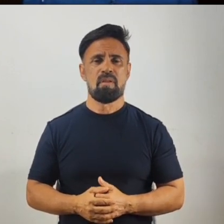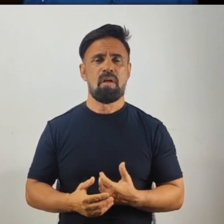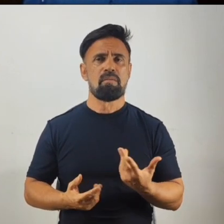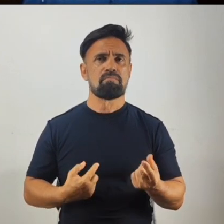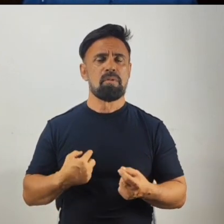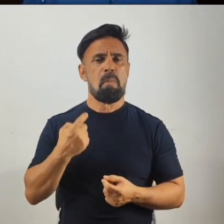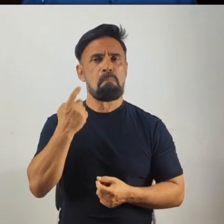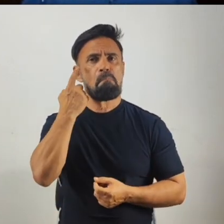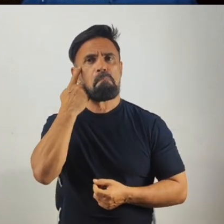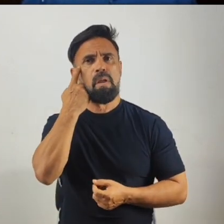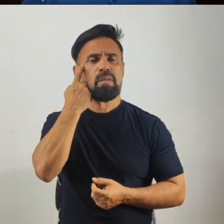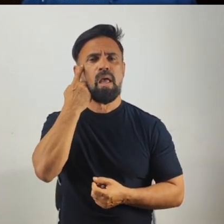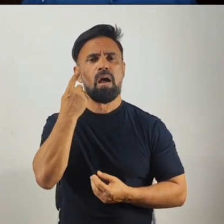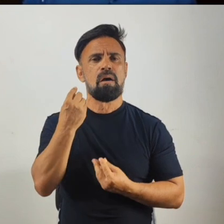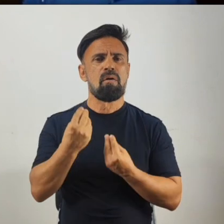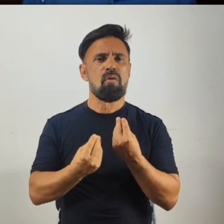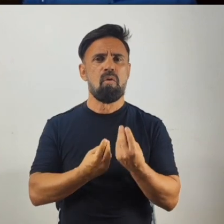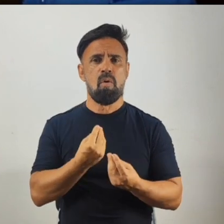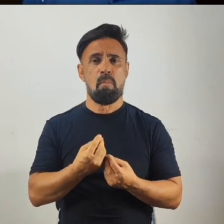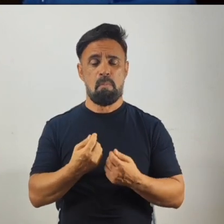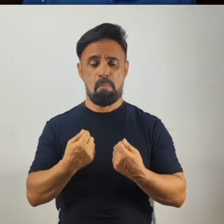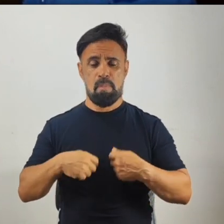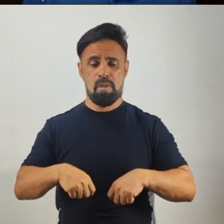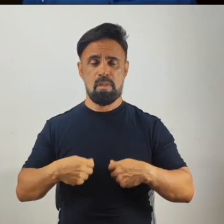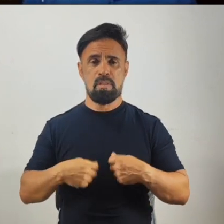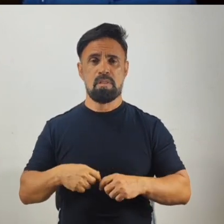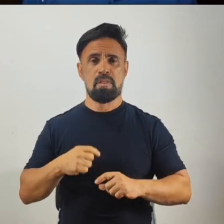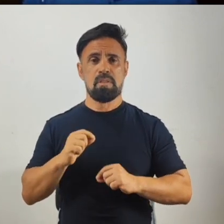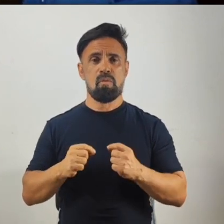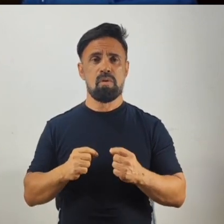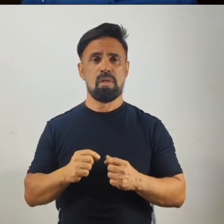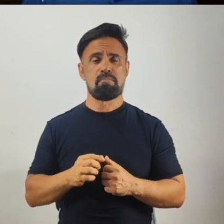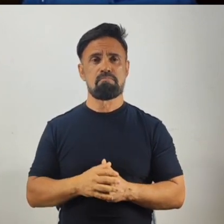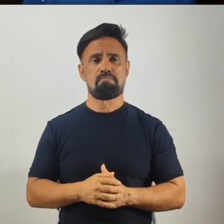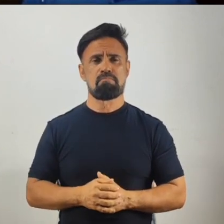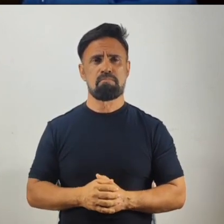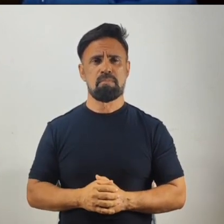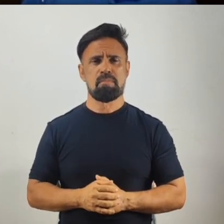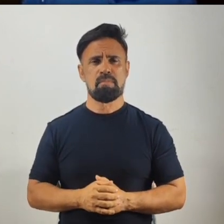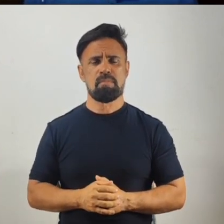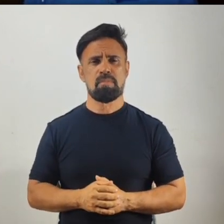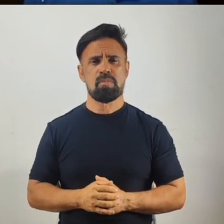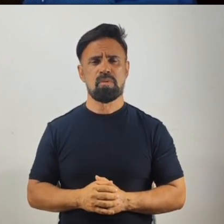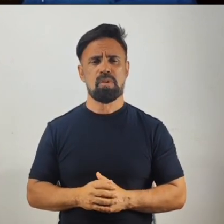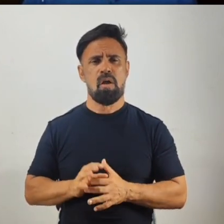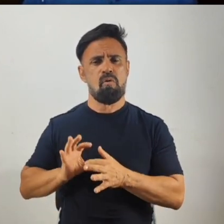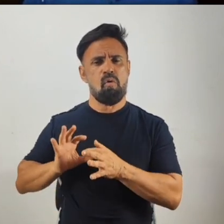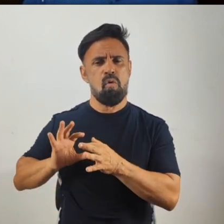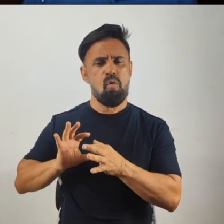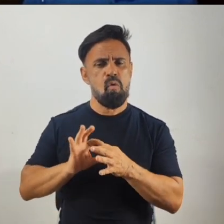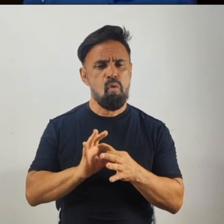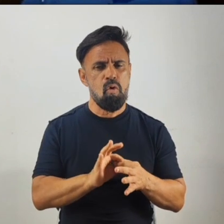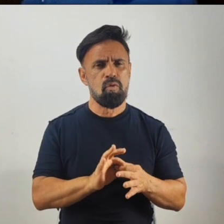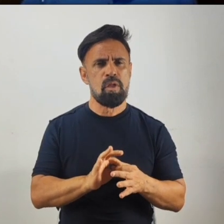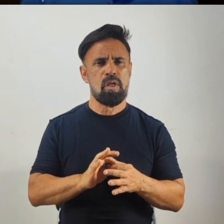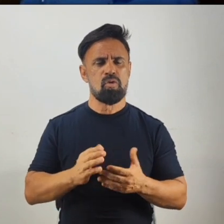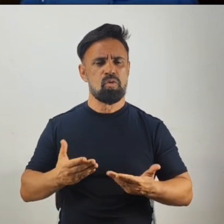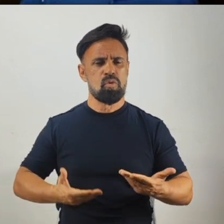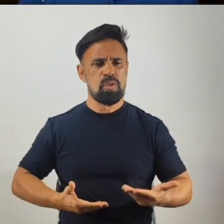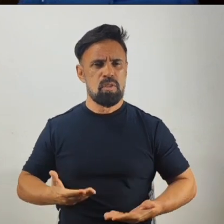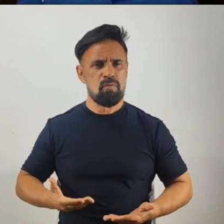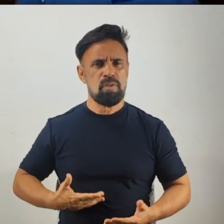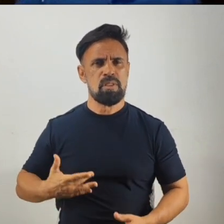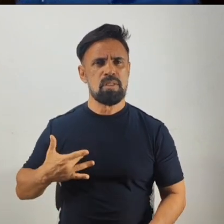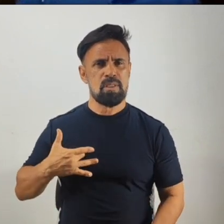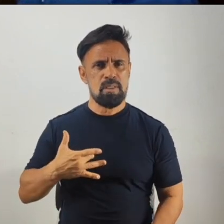Para que nós pensemos nisso também, é necessário também vislumbrarmos um contexto